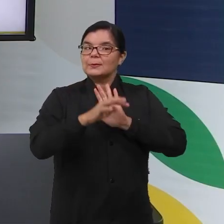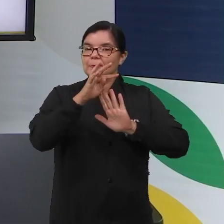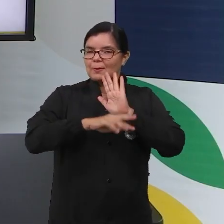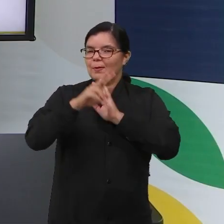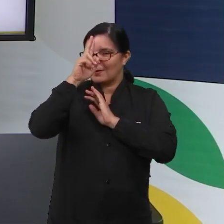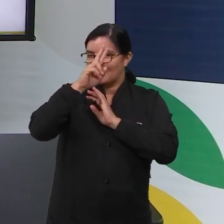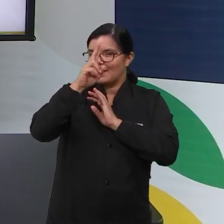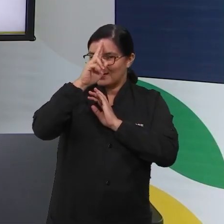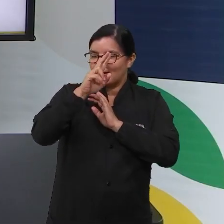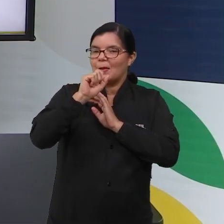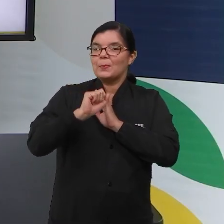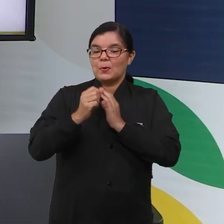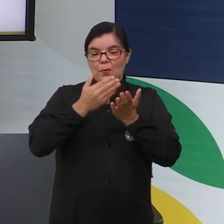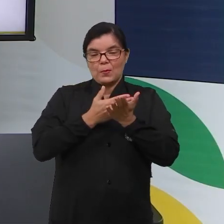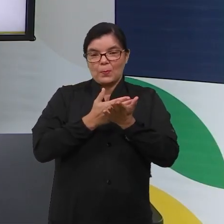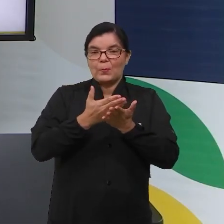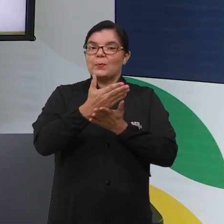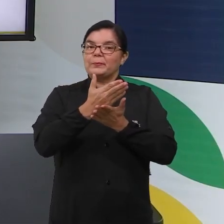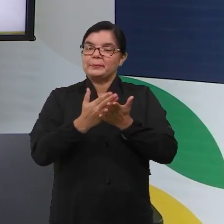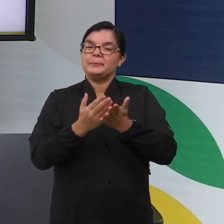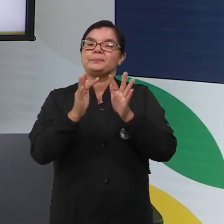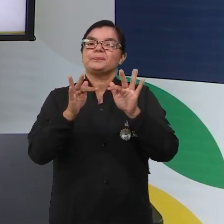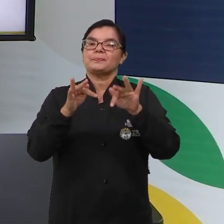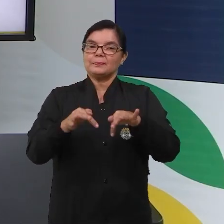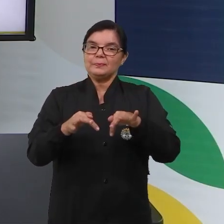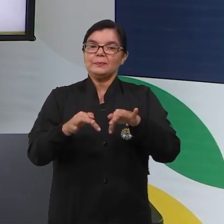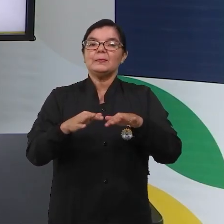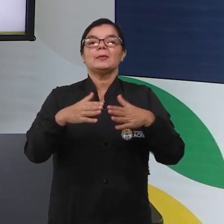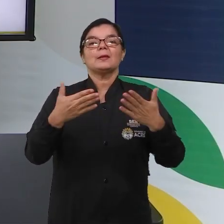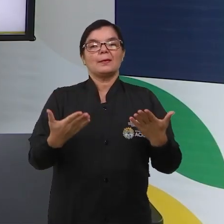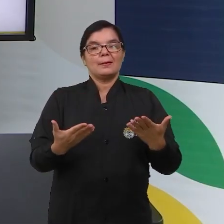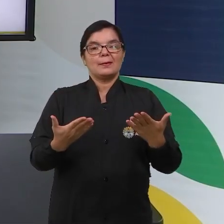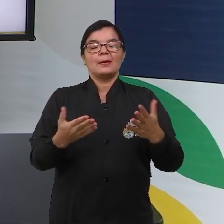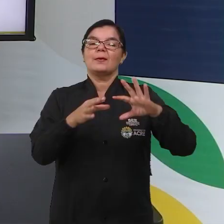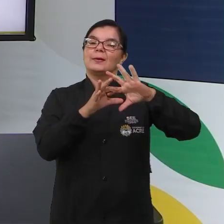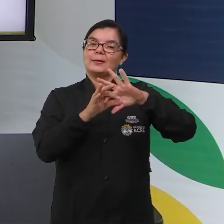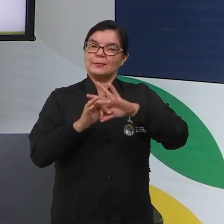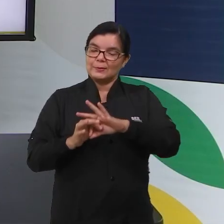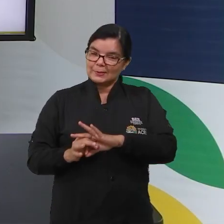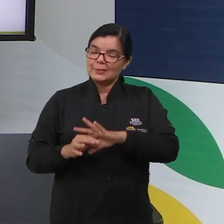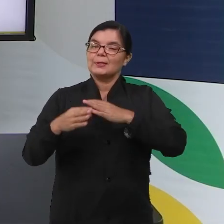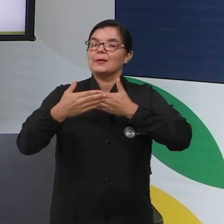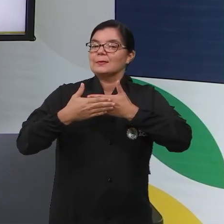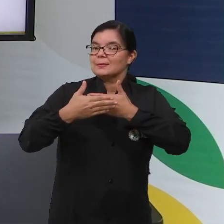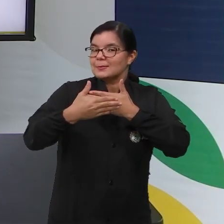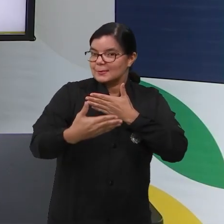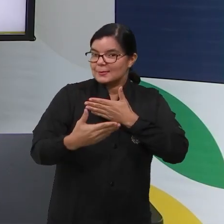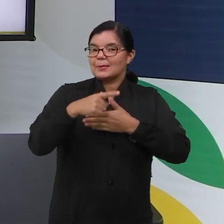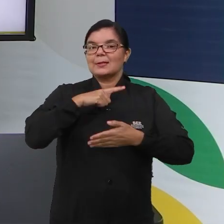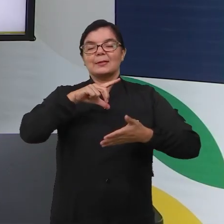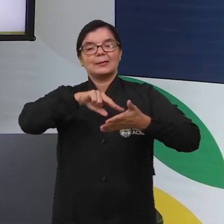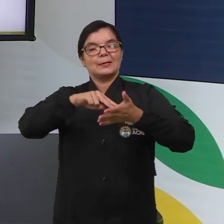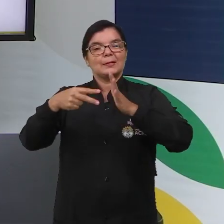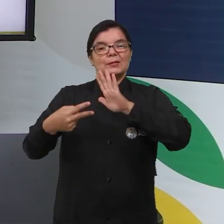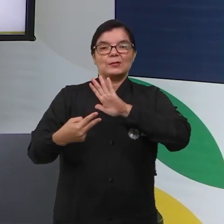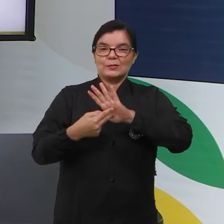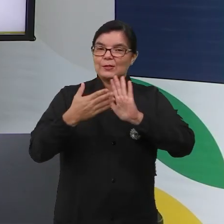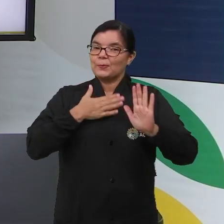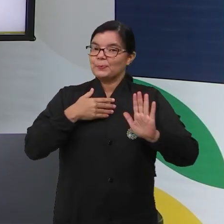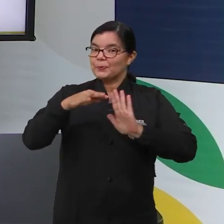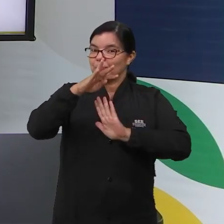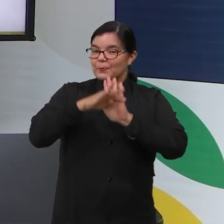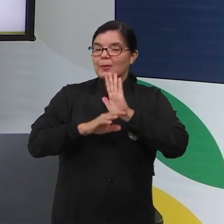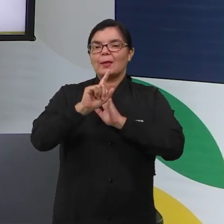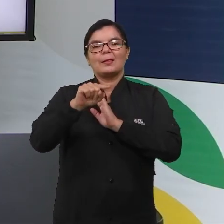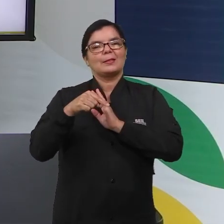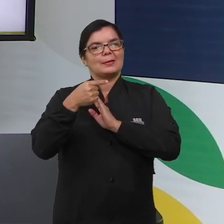lembra que eu disse? Começo, meio e fim. Então, é a coesão sequencial que dá sentido ao meu texto. Em